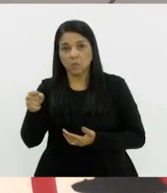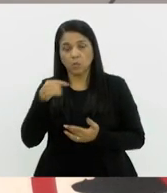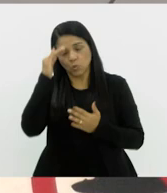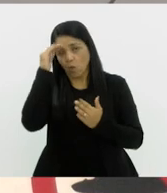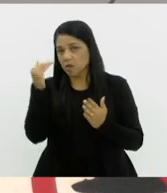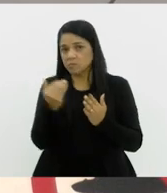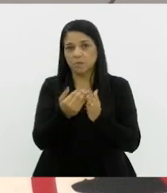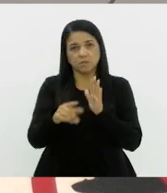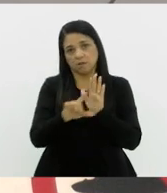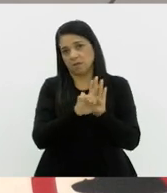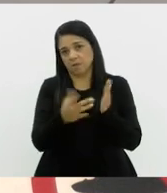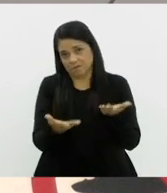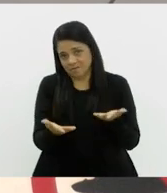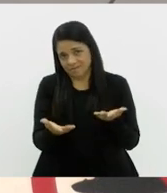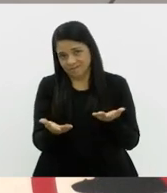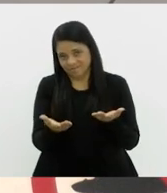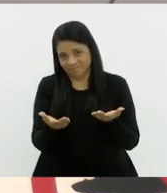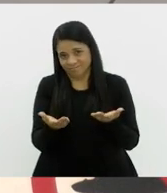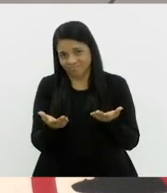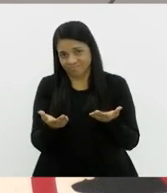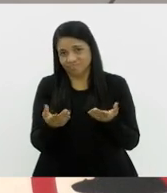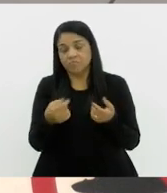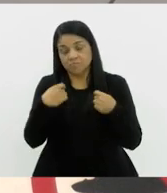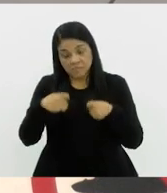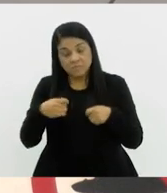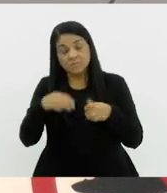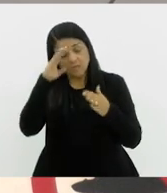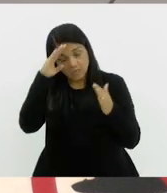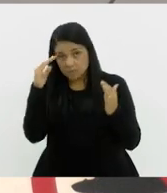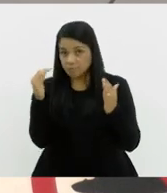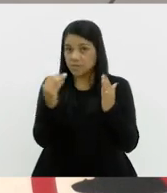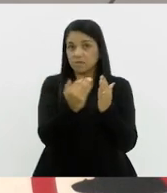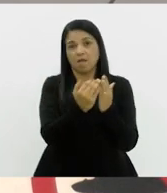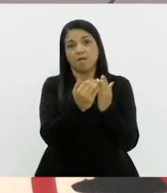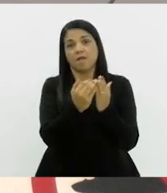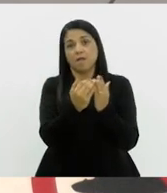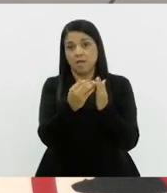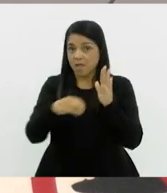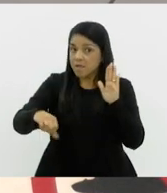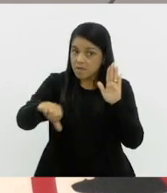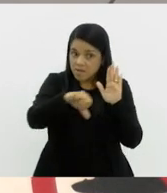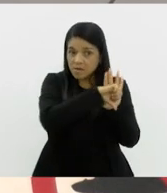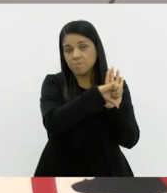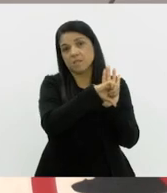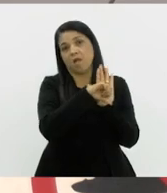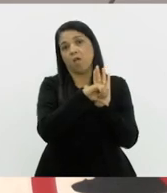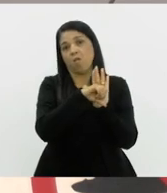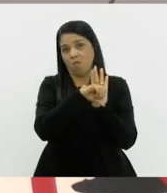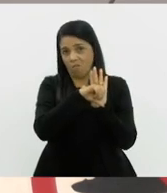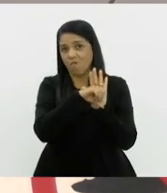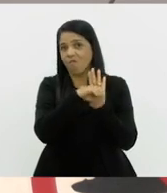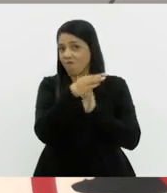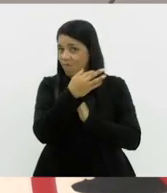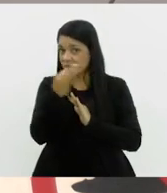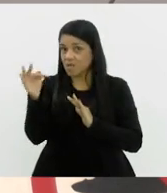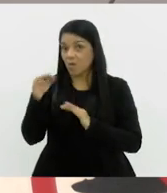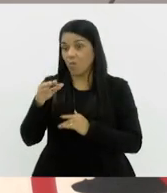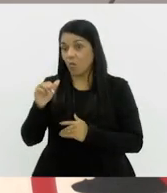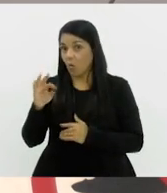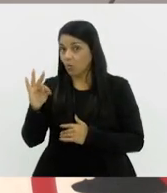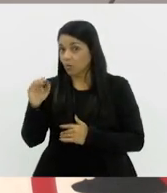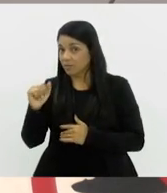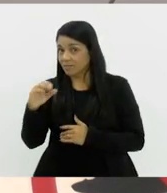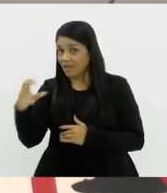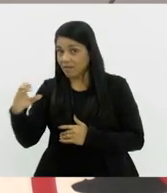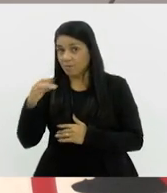que assim o faça. Então, tudo isso podem ser ações criminais federais. O TAC é para não